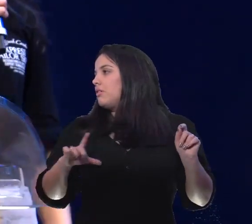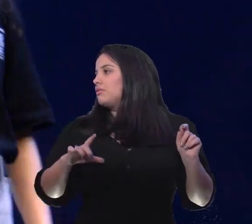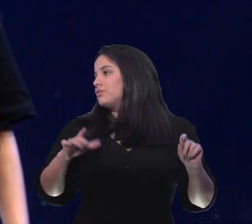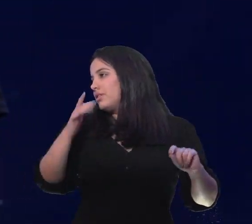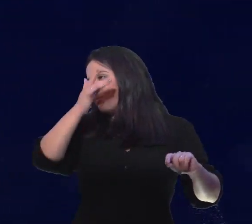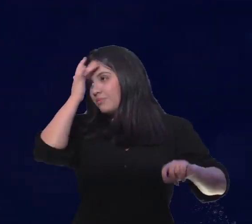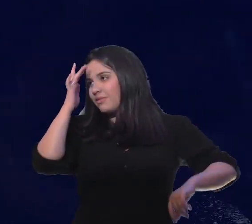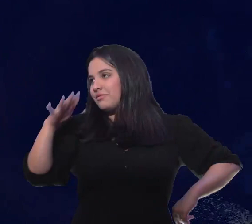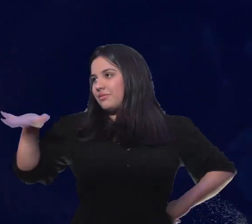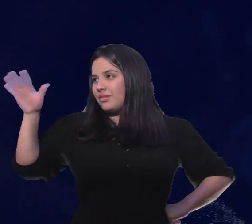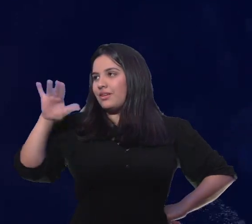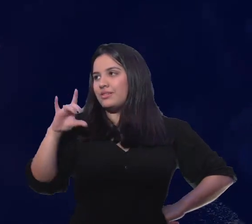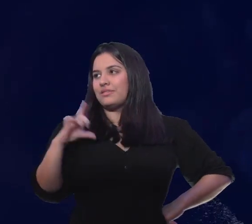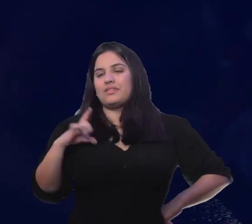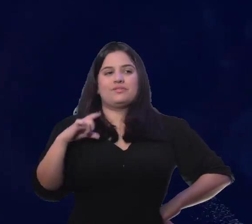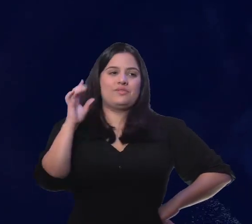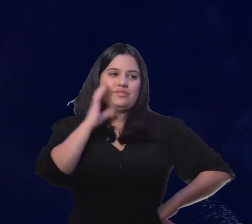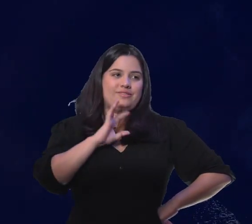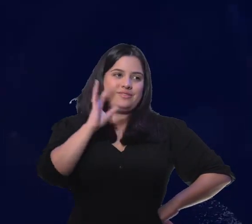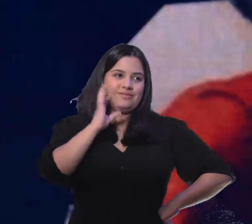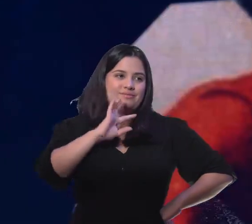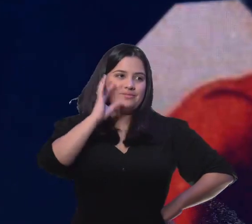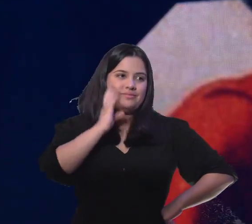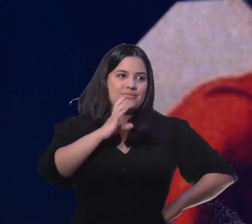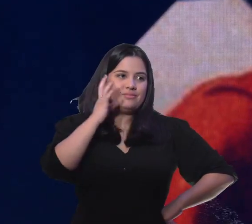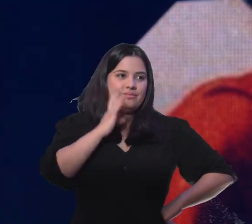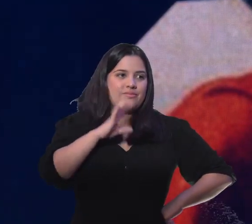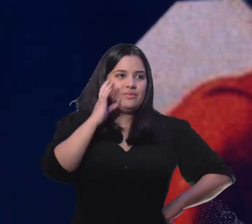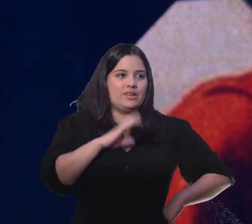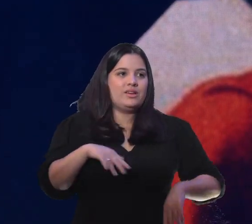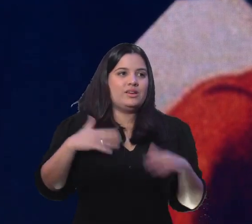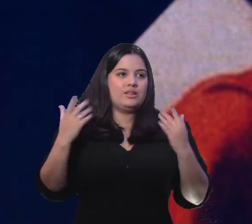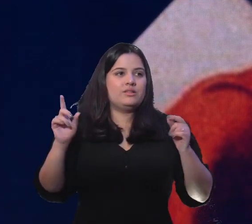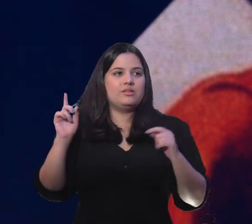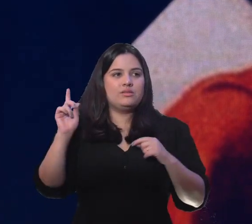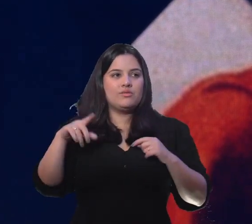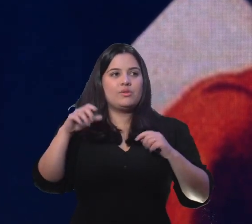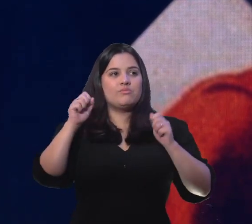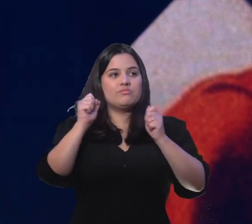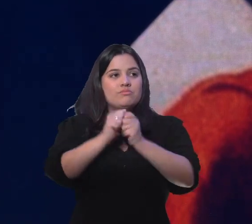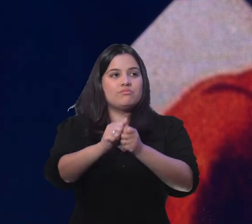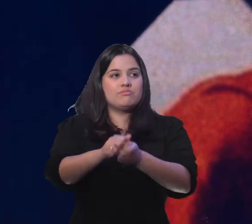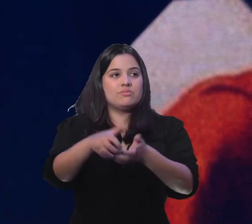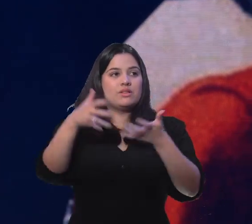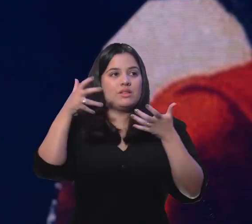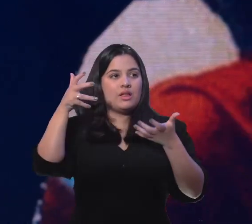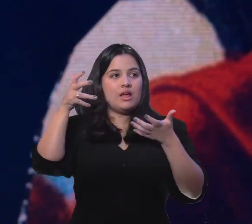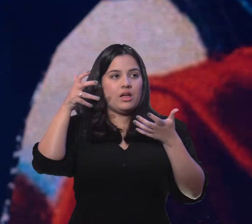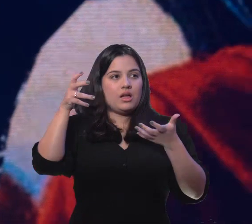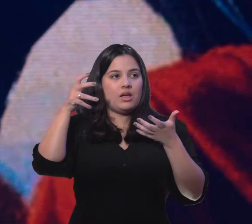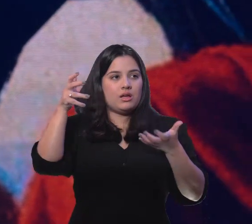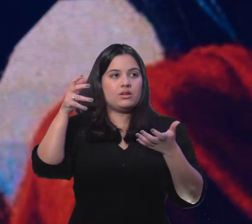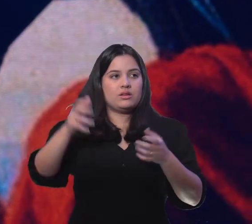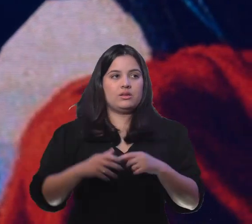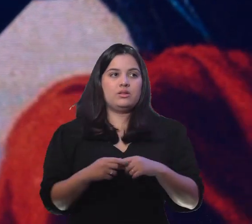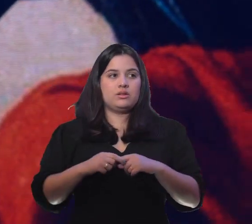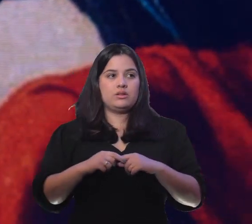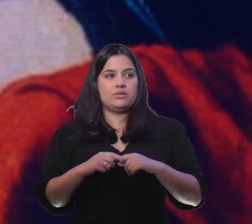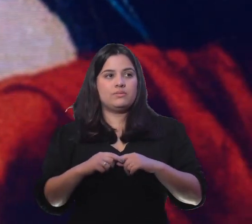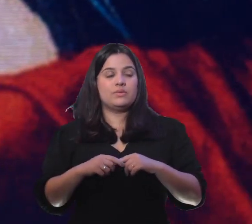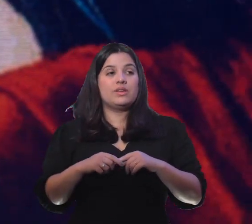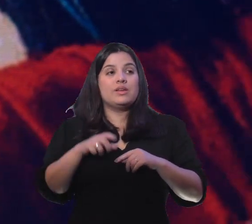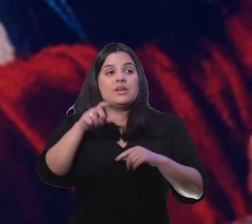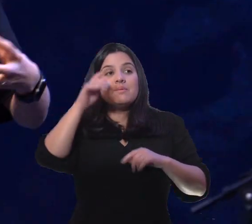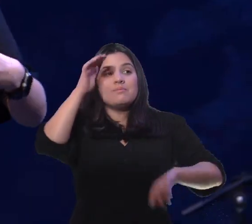ó. Foi muito legal. Então, foi um milagre, assim, né? Mas imagina se ele não tivesse ouvido, se ele